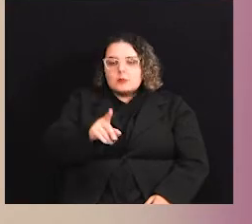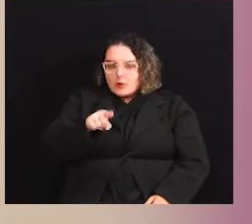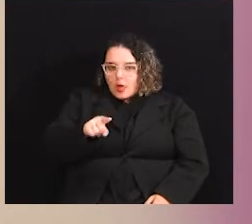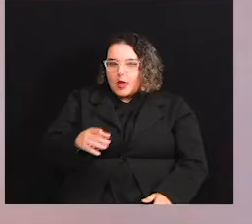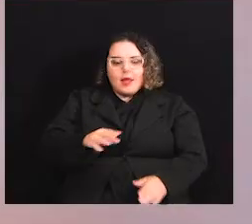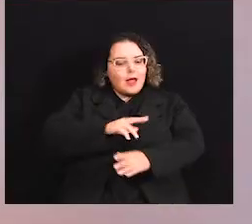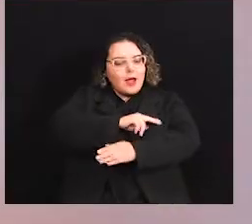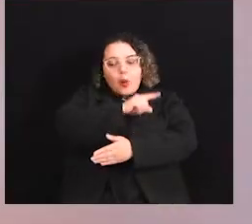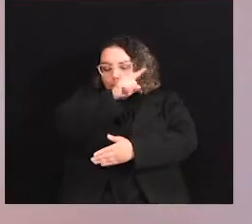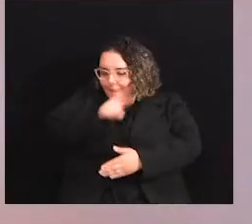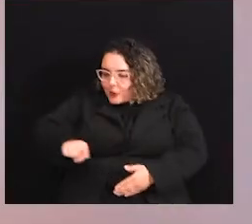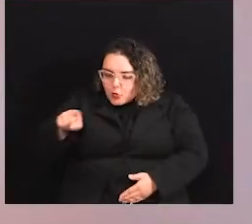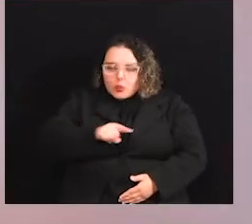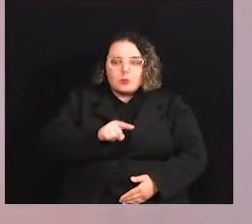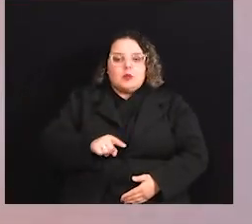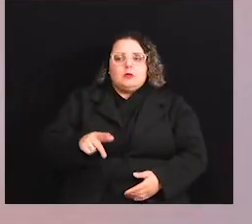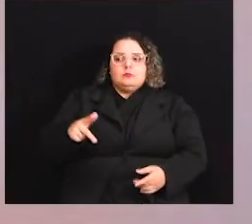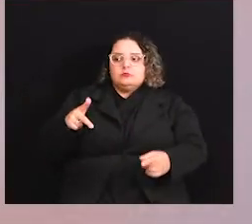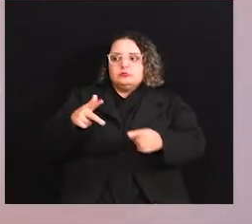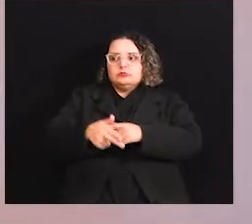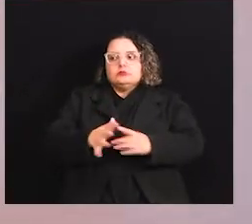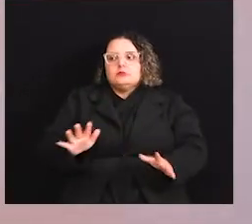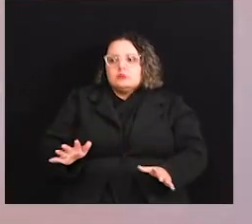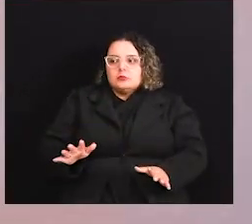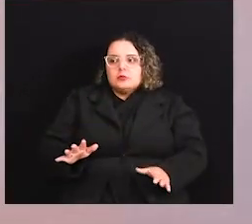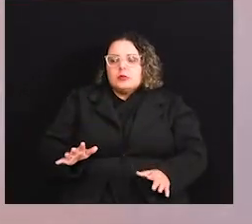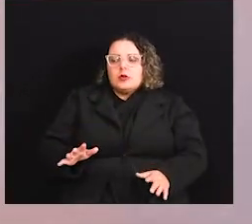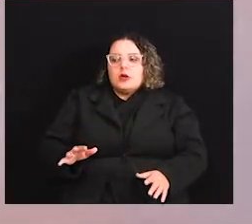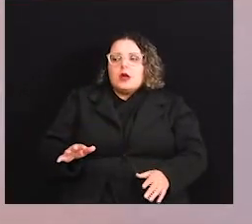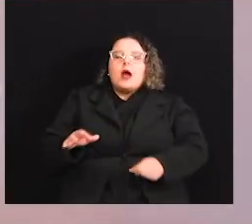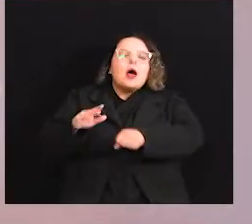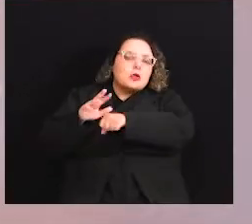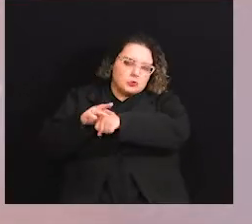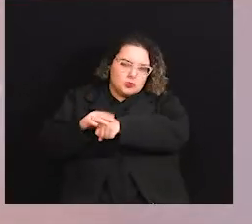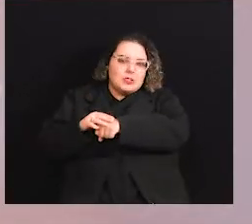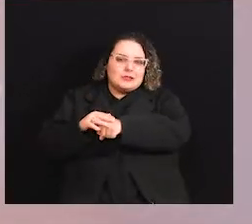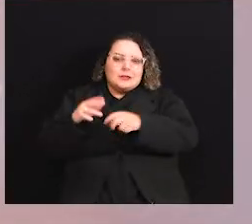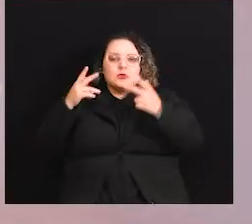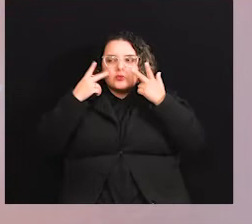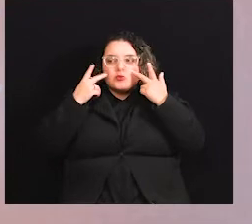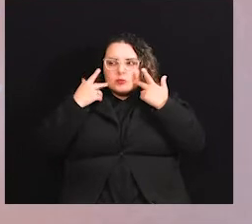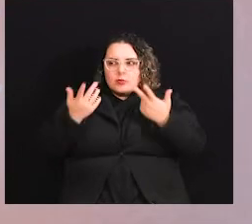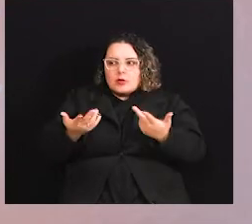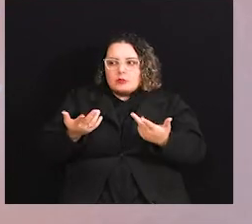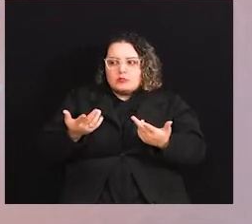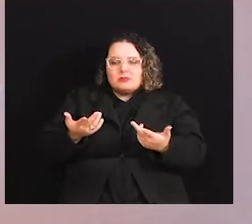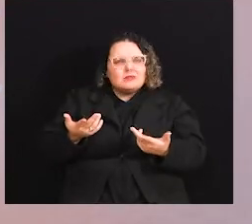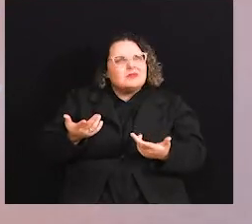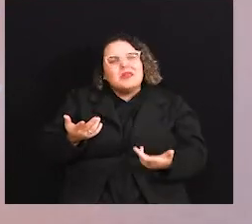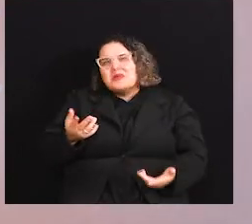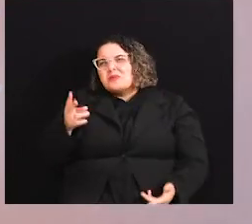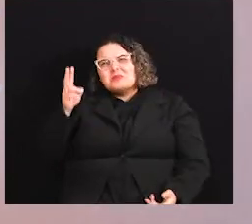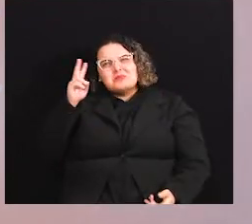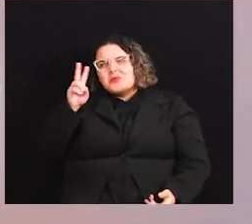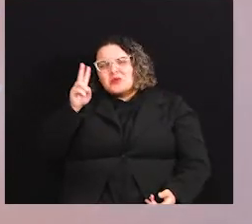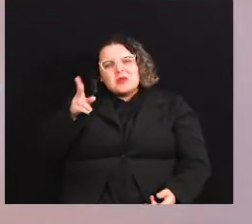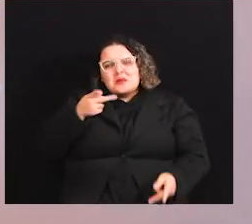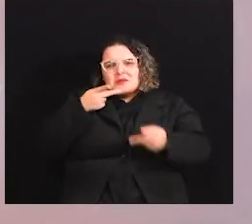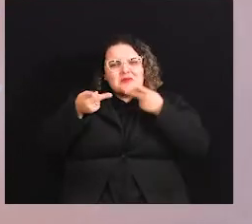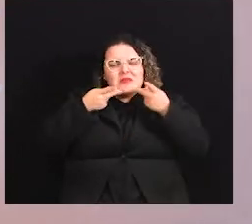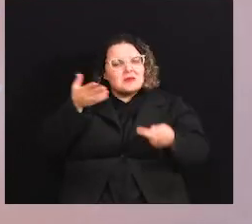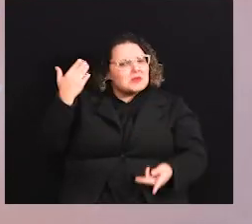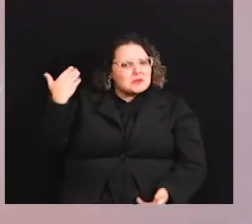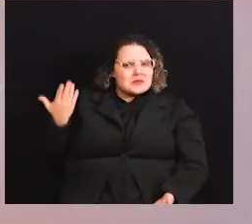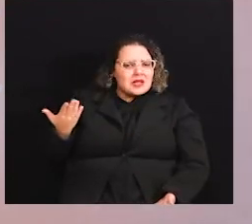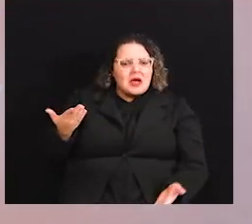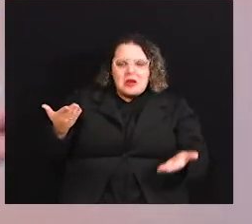sim. Doutora, intolerância à lactose, ela tem sido mais comum agora? Não lembro de antigamente falar de intolerância à